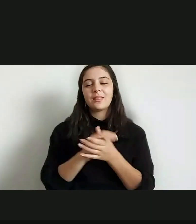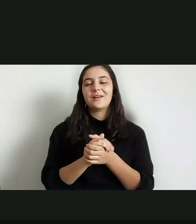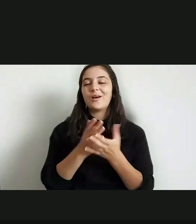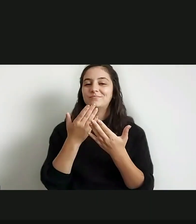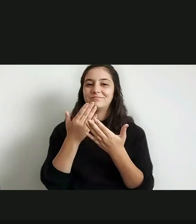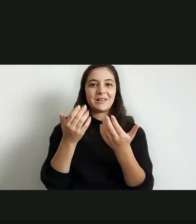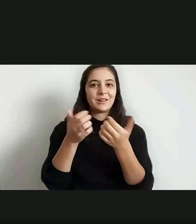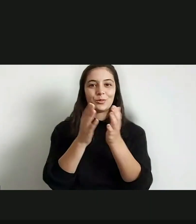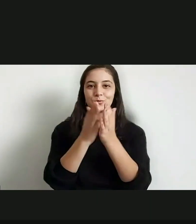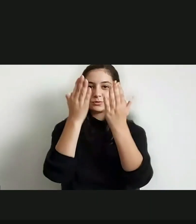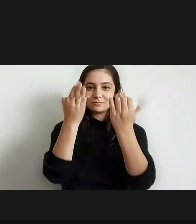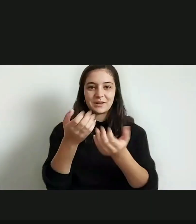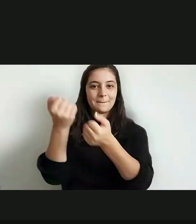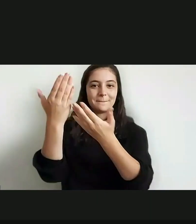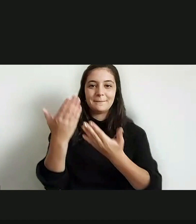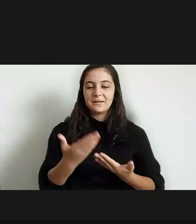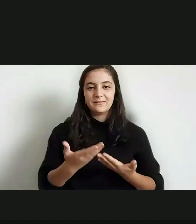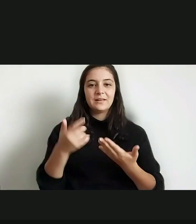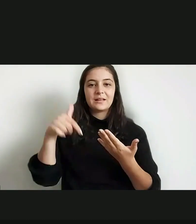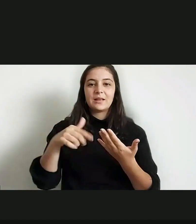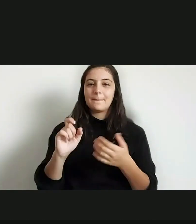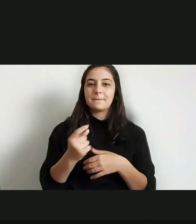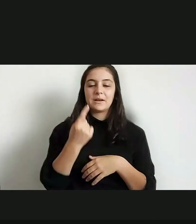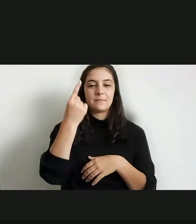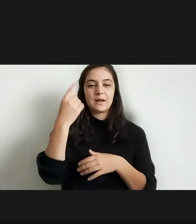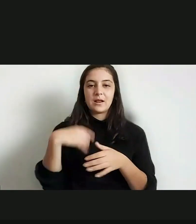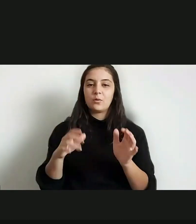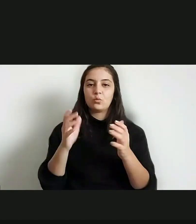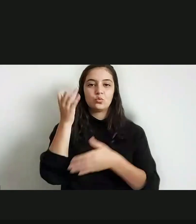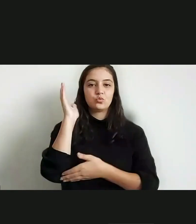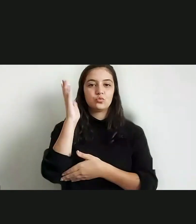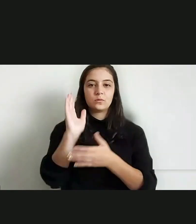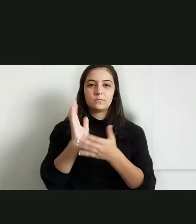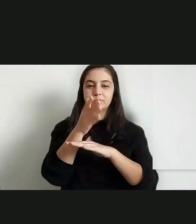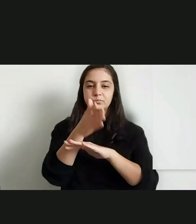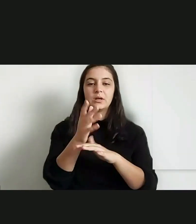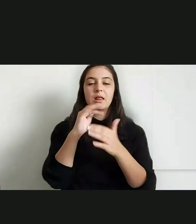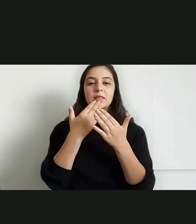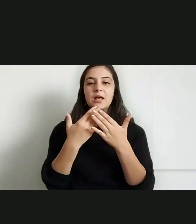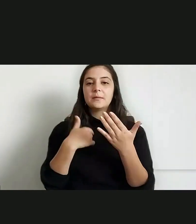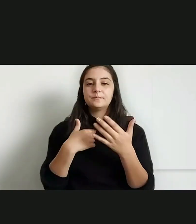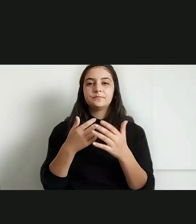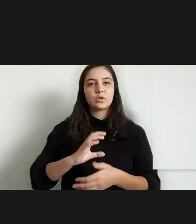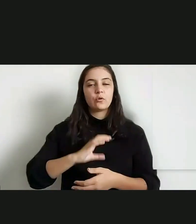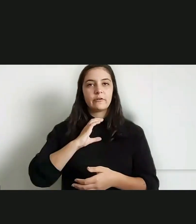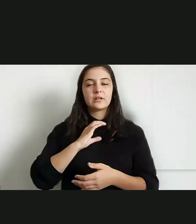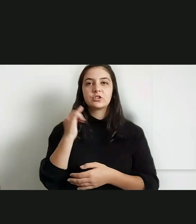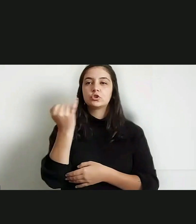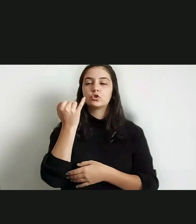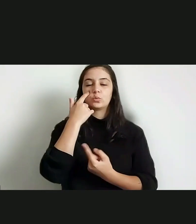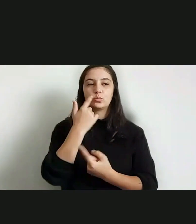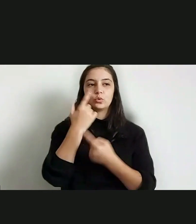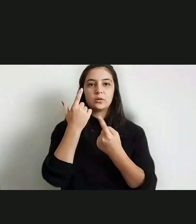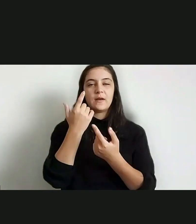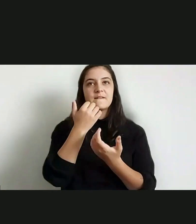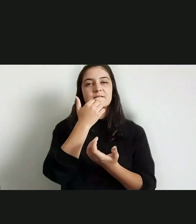todas. Bem-vindos e bem-vindas a este primeiro webinar sobre a participação como determinante da confiança nas instituições públicas. É um